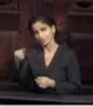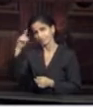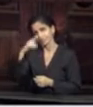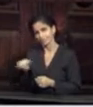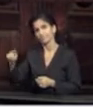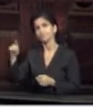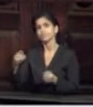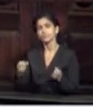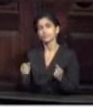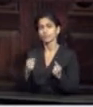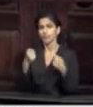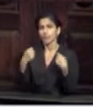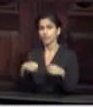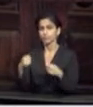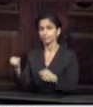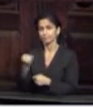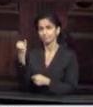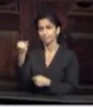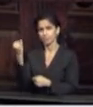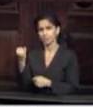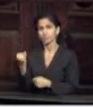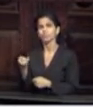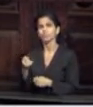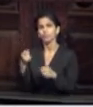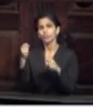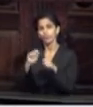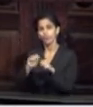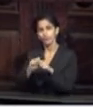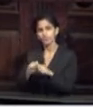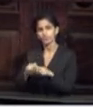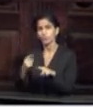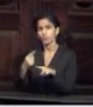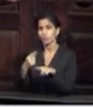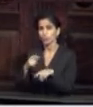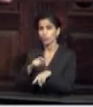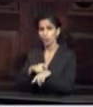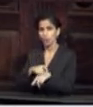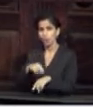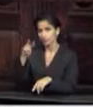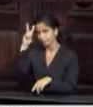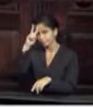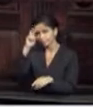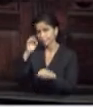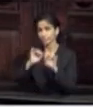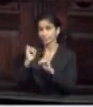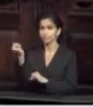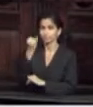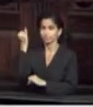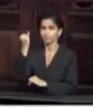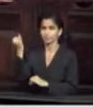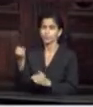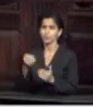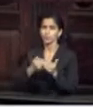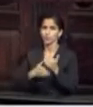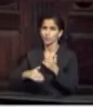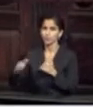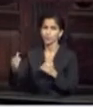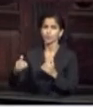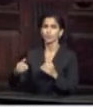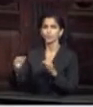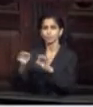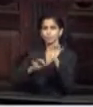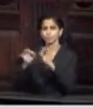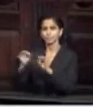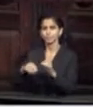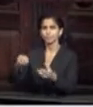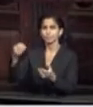dúvidas, é importante que se faça, porque é um momento histórico e, na nossa avaliação, se passar o projeto da SEDAI, há